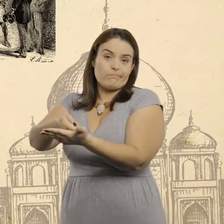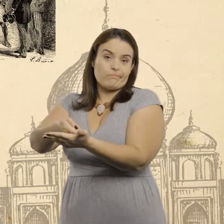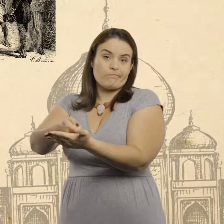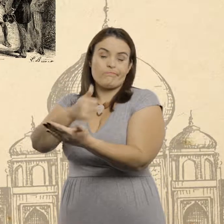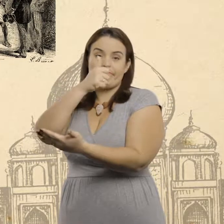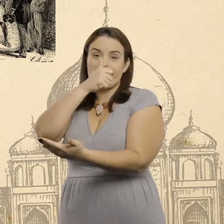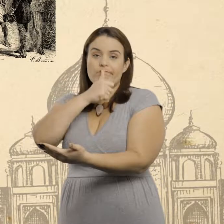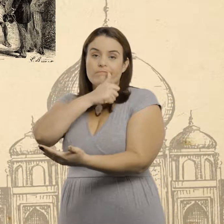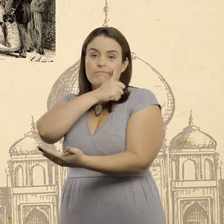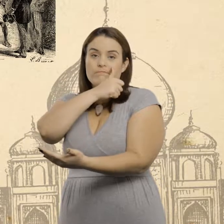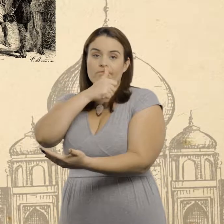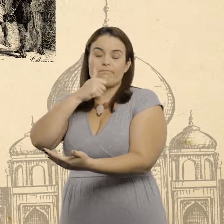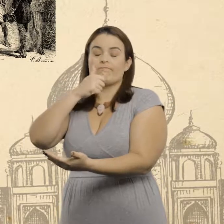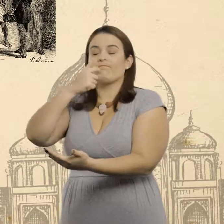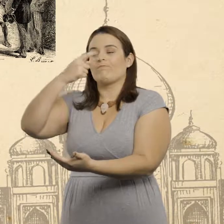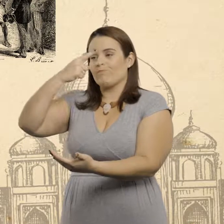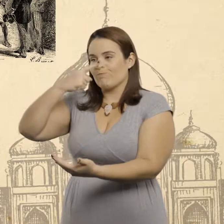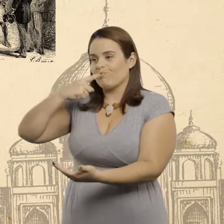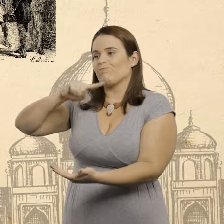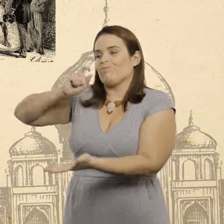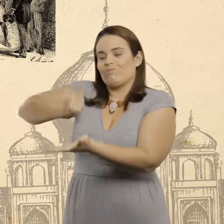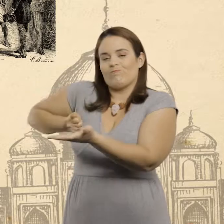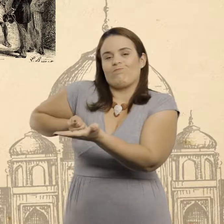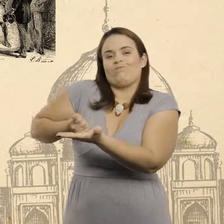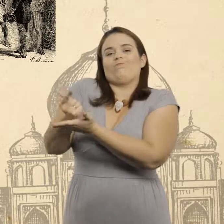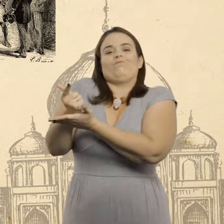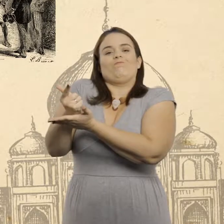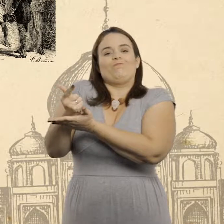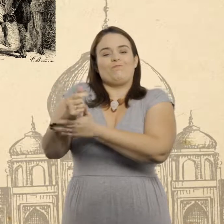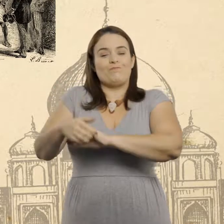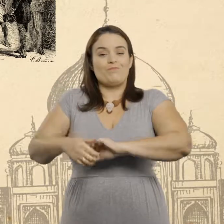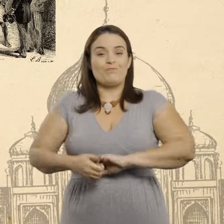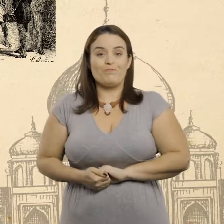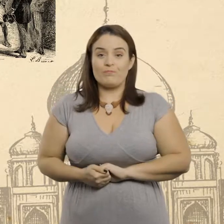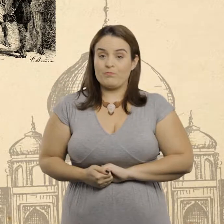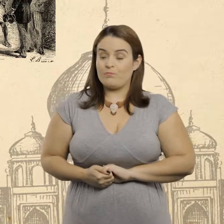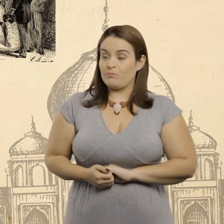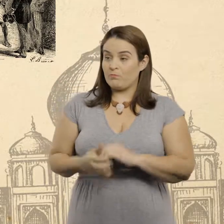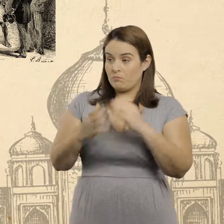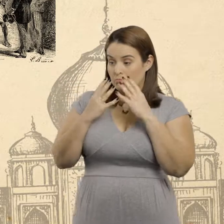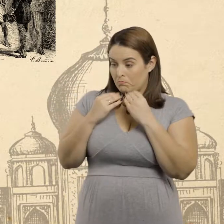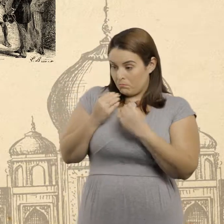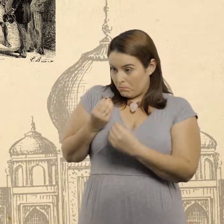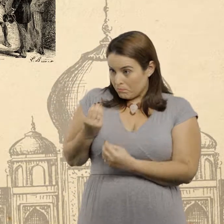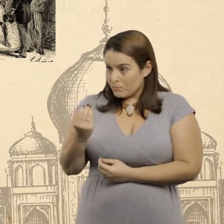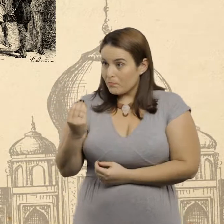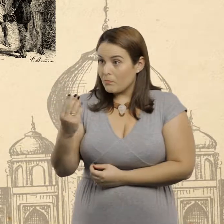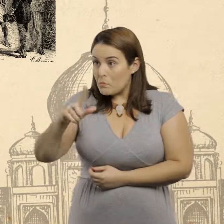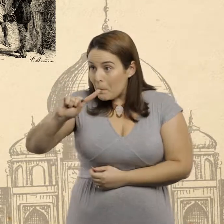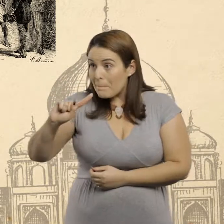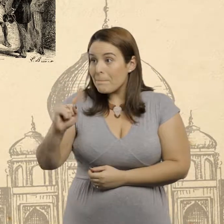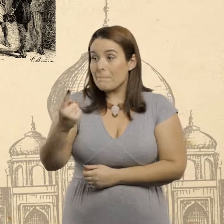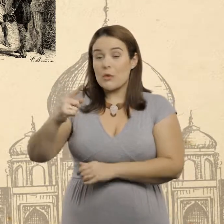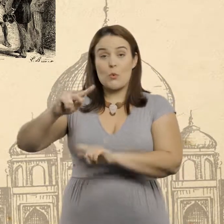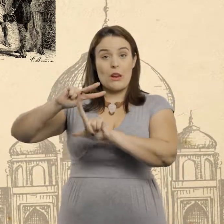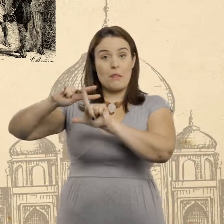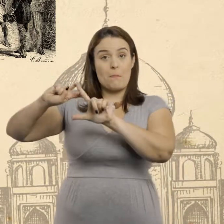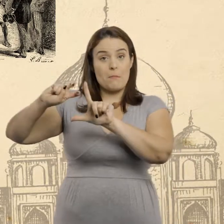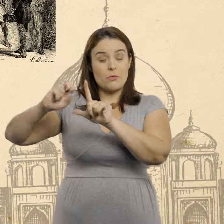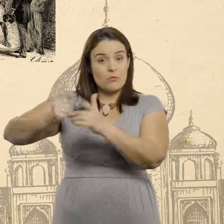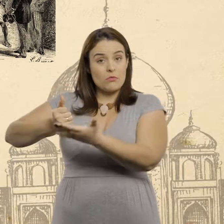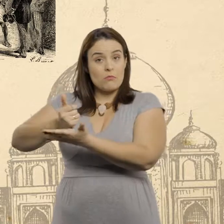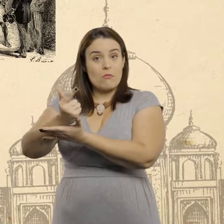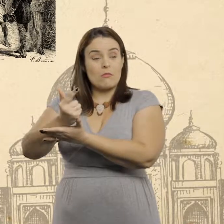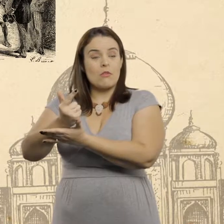outra opção para continuar a viagem. O Sr. Fogg precisou comprar o elefante. Phileas Fogg ofereceu